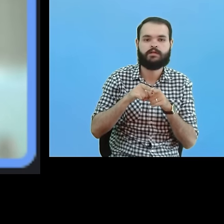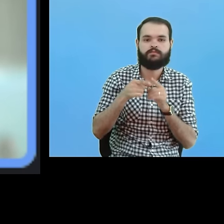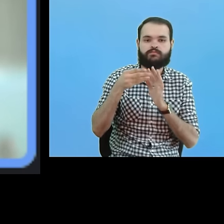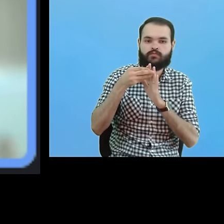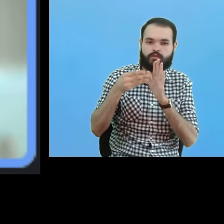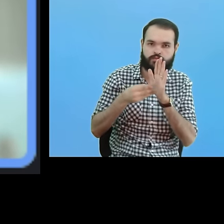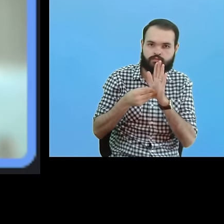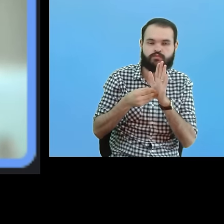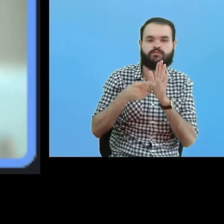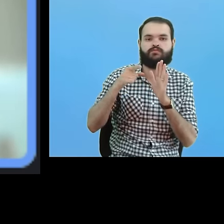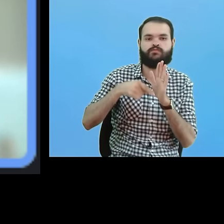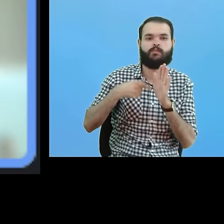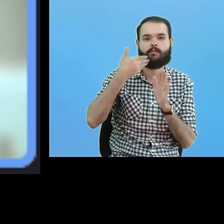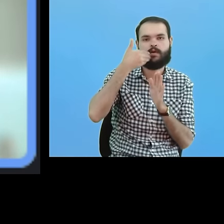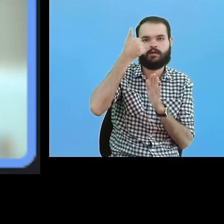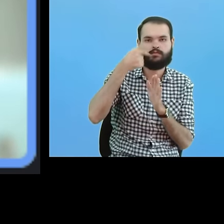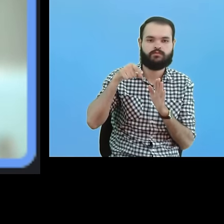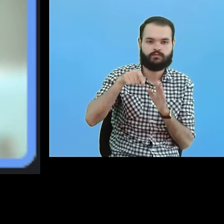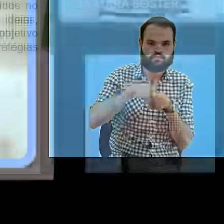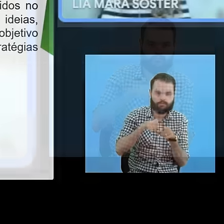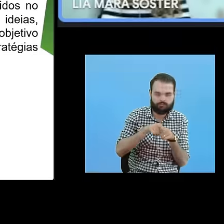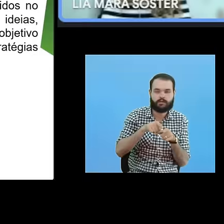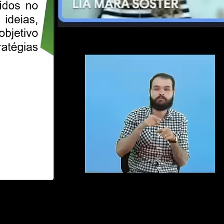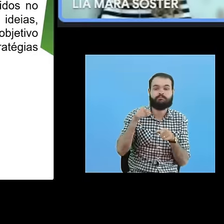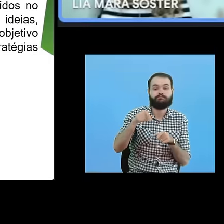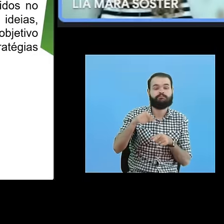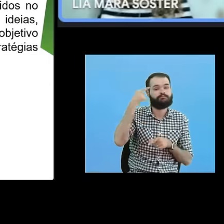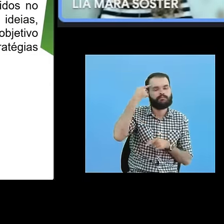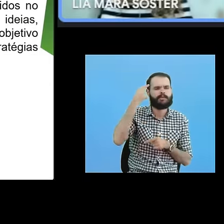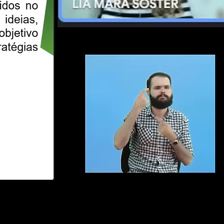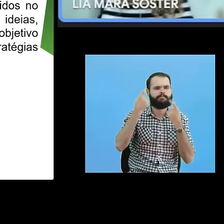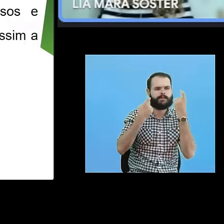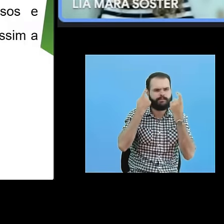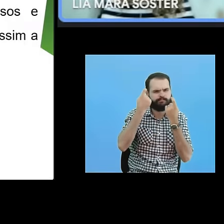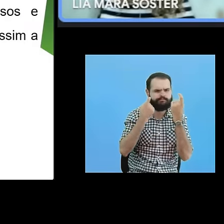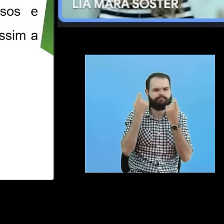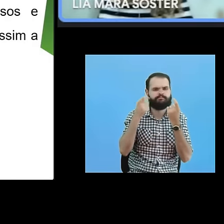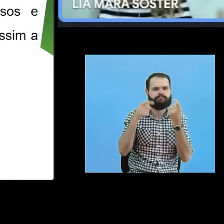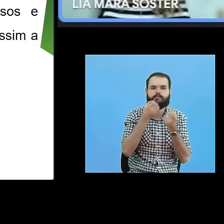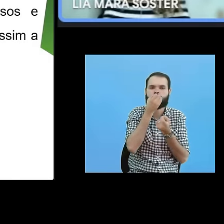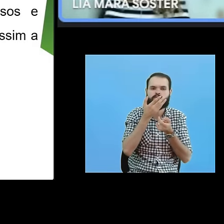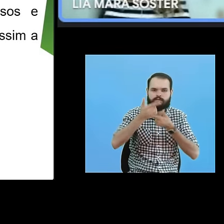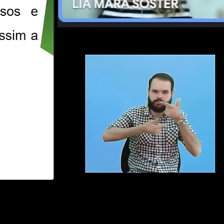qualidade para esse público que a gente se preocupa tanto em entregar um bom serviço.